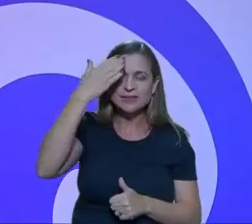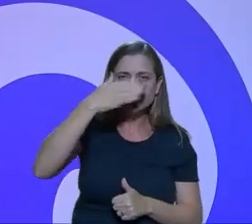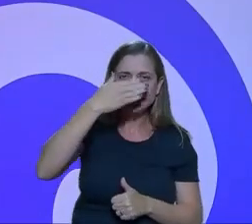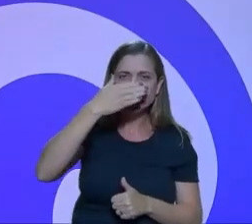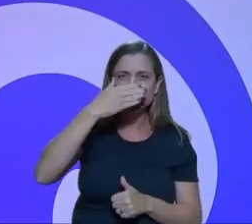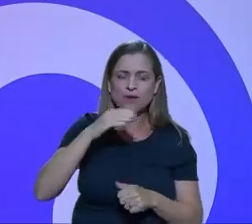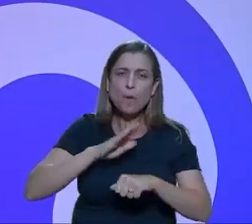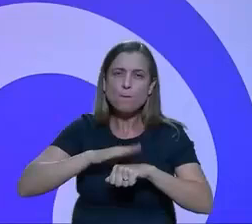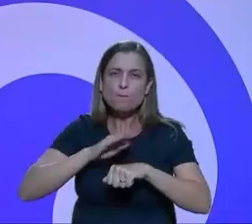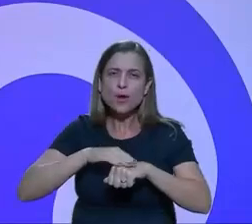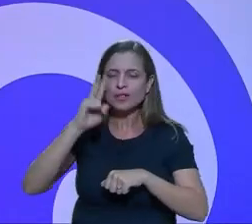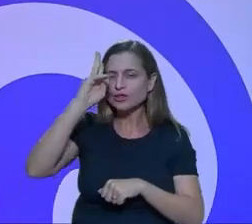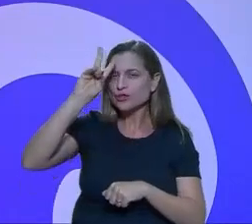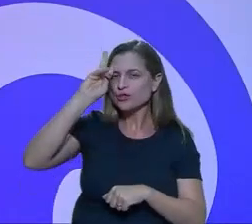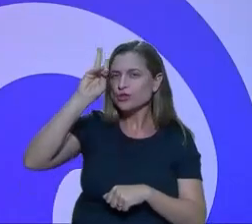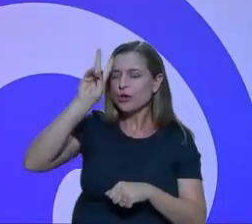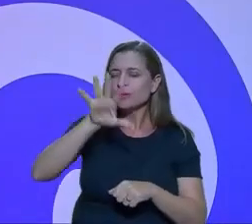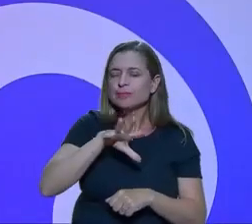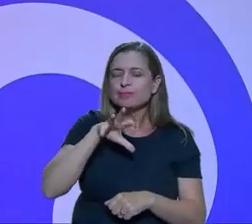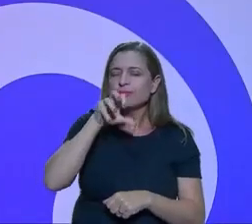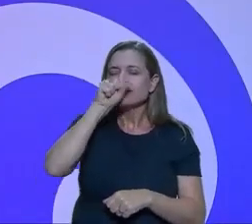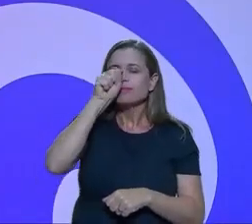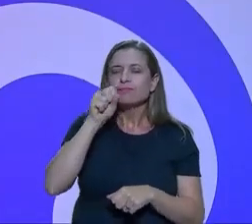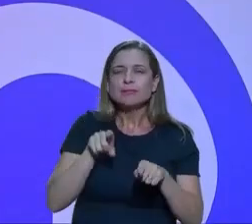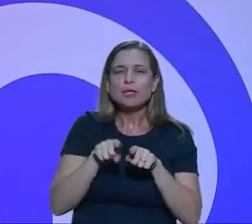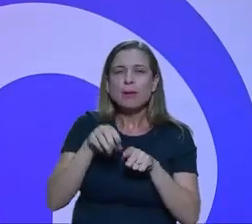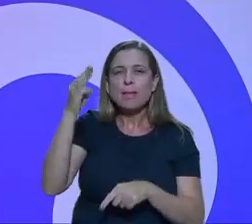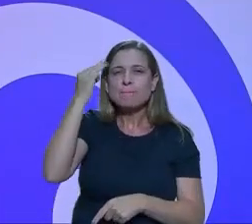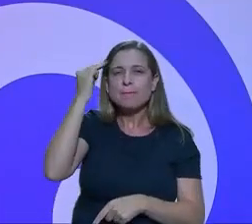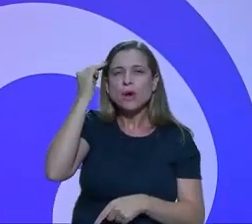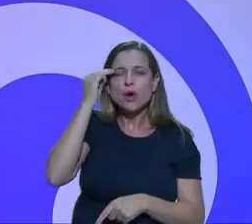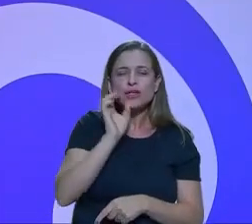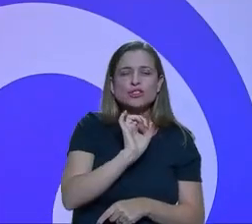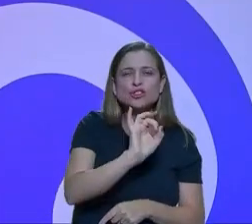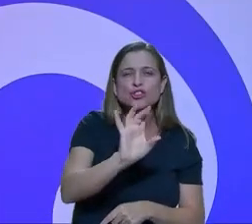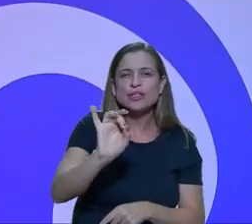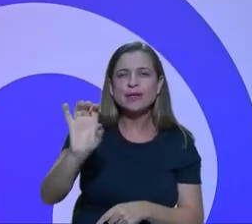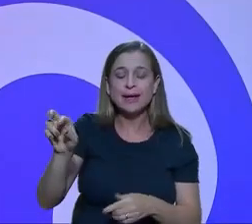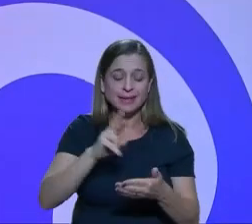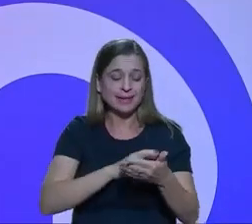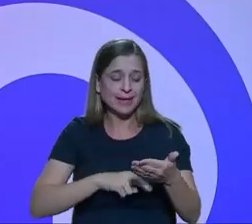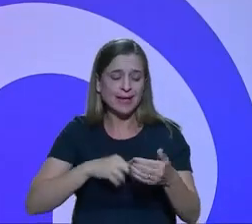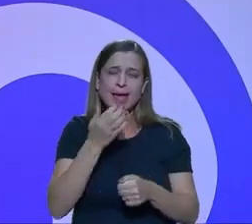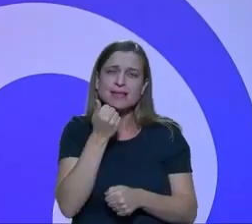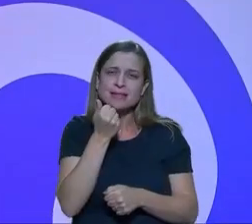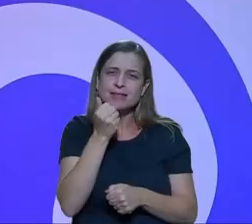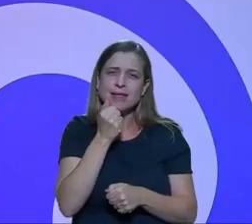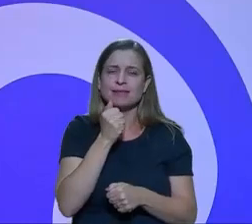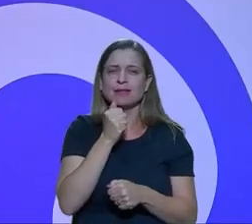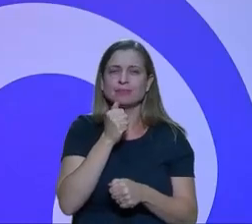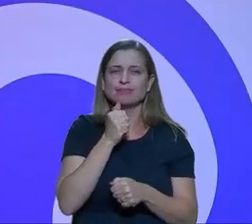de histórias, aromas e memórias, onde cada receita se converte em